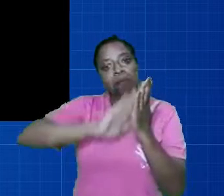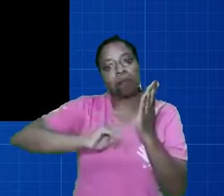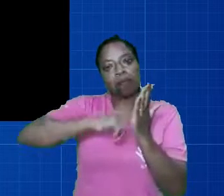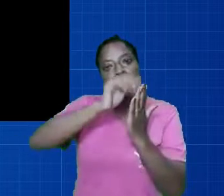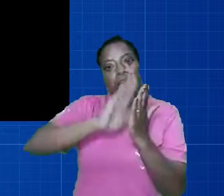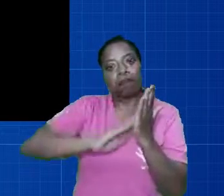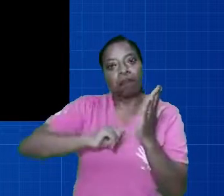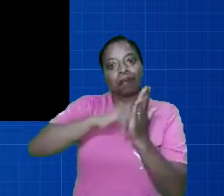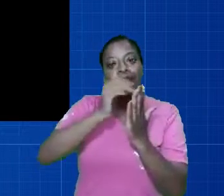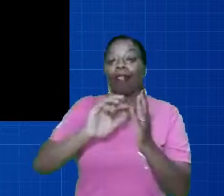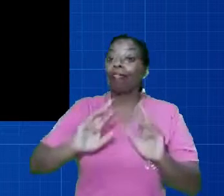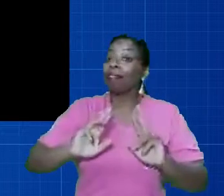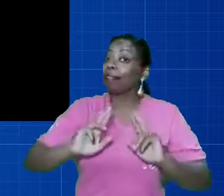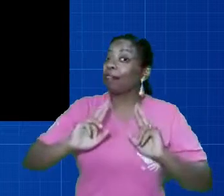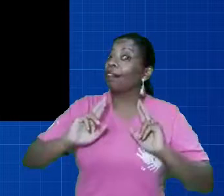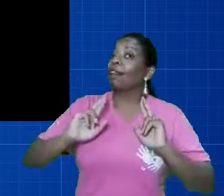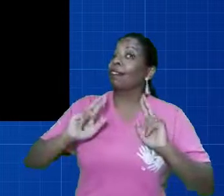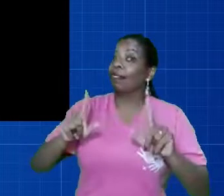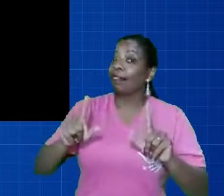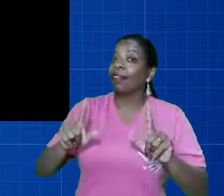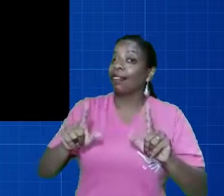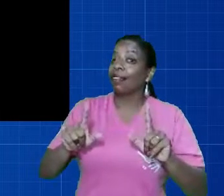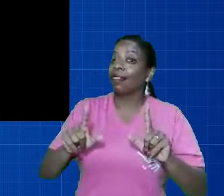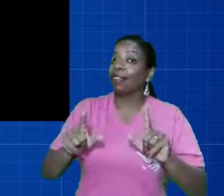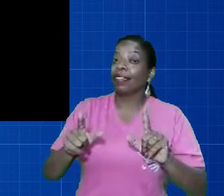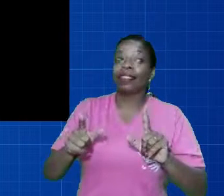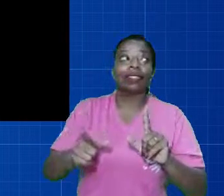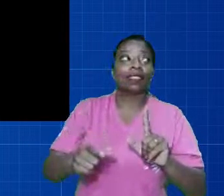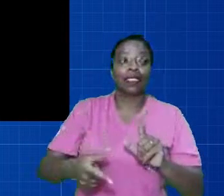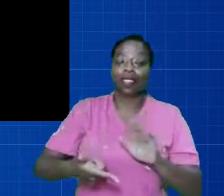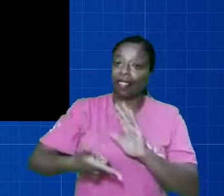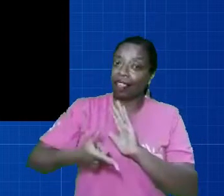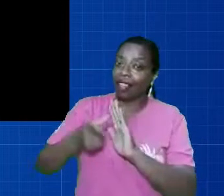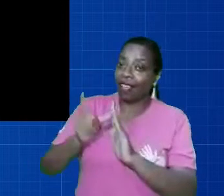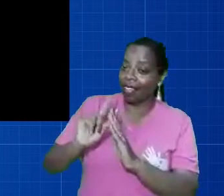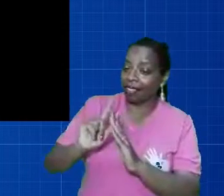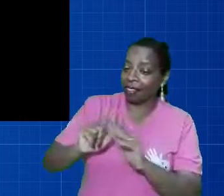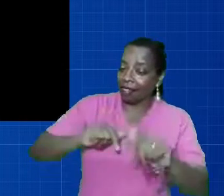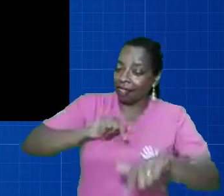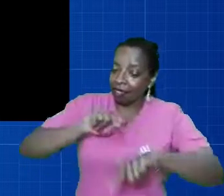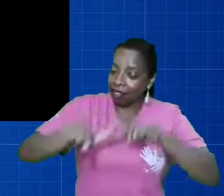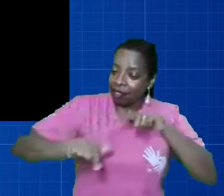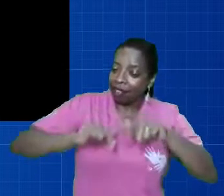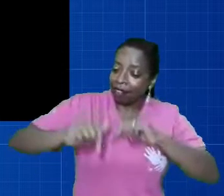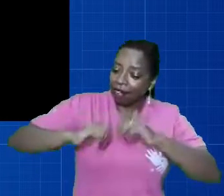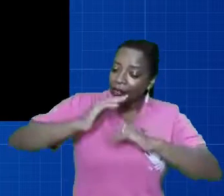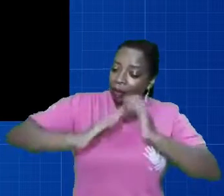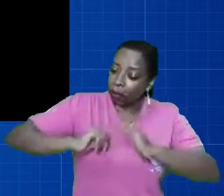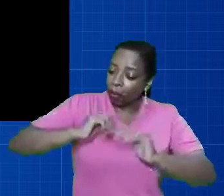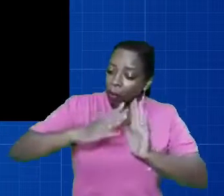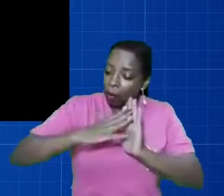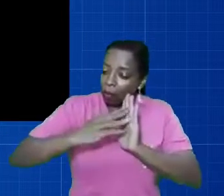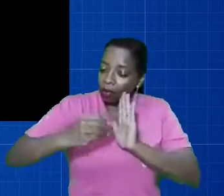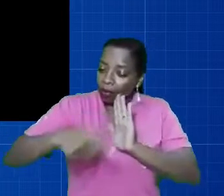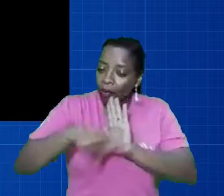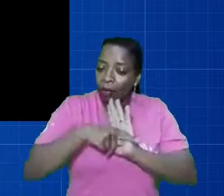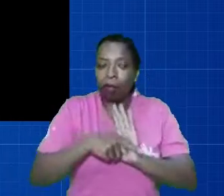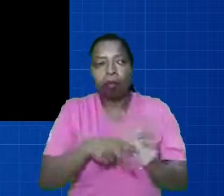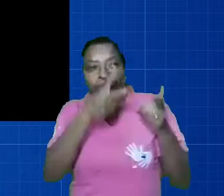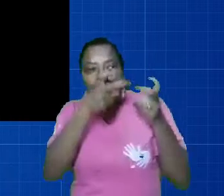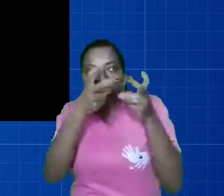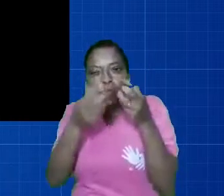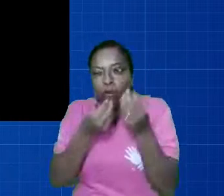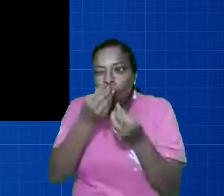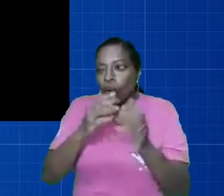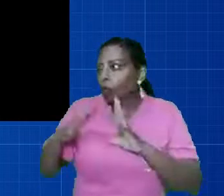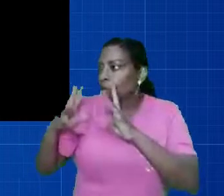Muito diferente dessa imagem, né, que nós temos aqui, os alunos trabalhando provavelmente num modelo, né, que vai ser replicado por